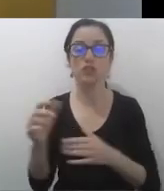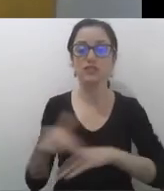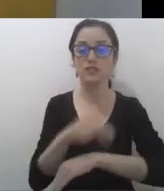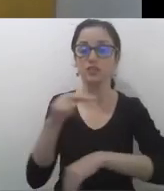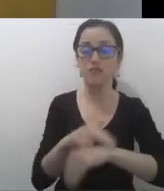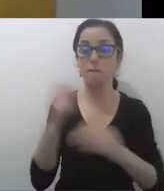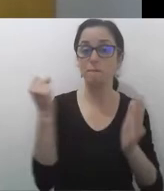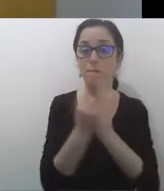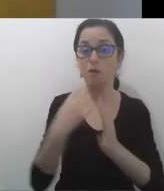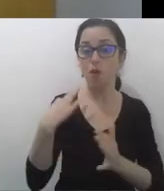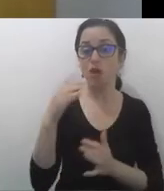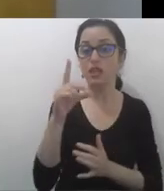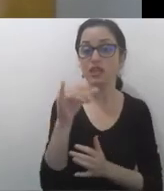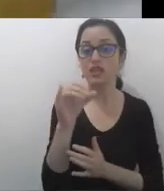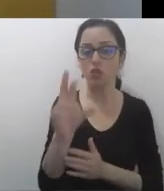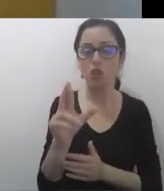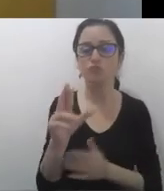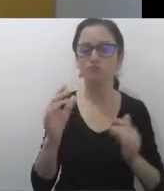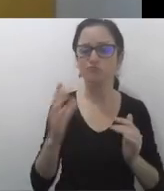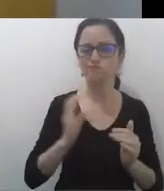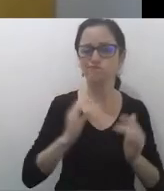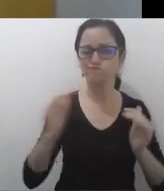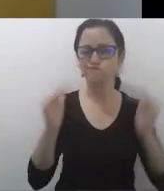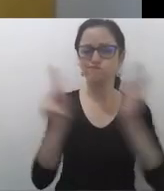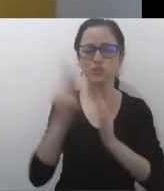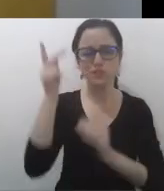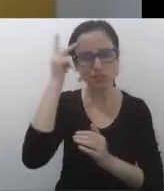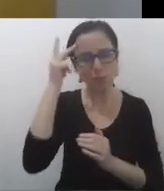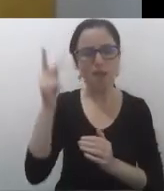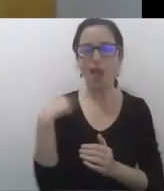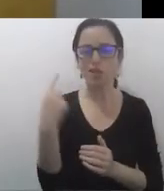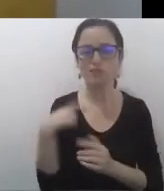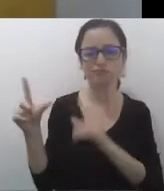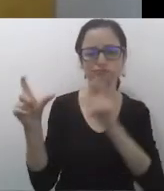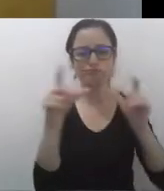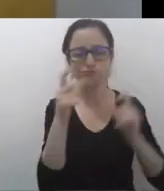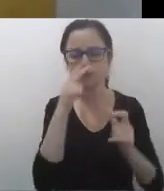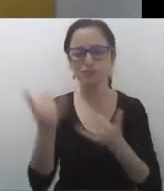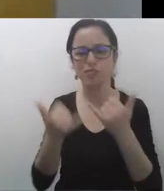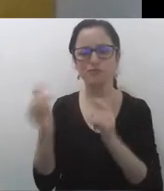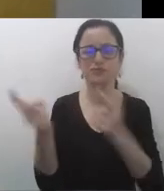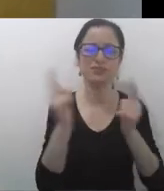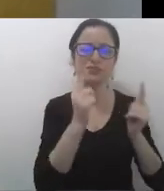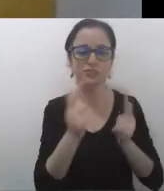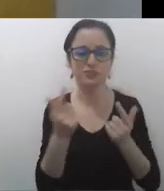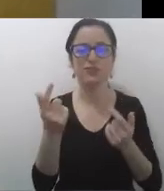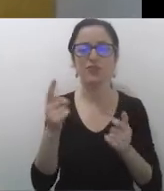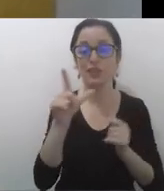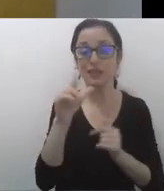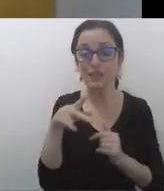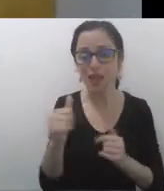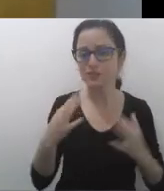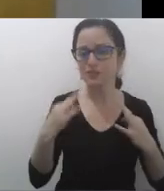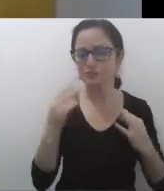a Dior, faz um desfile da Dior para a elite paulista, a gente tem fotos divertidas disso,